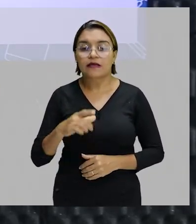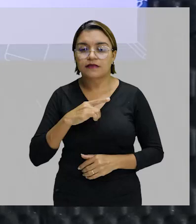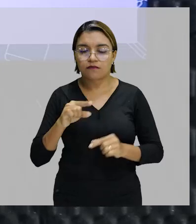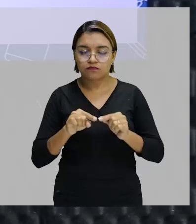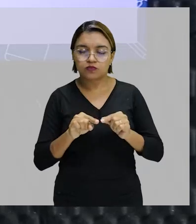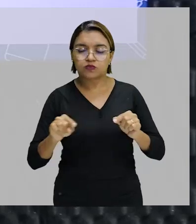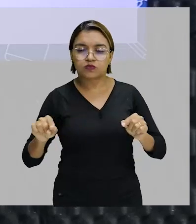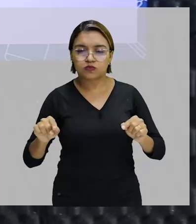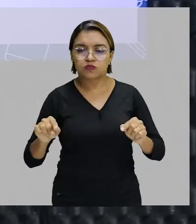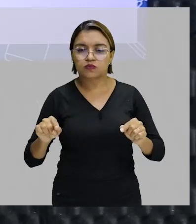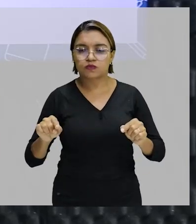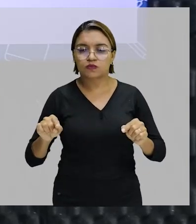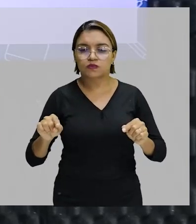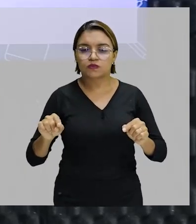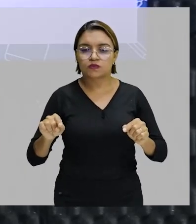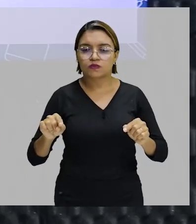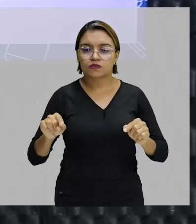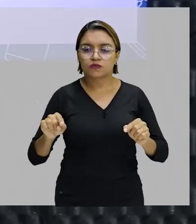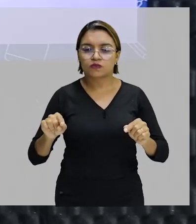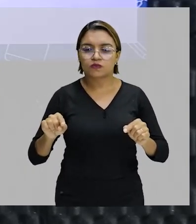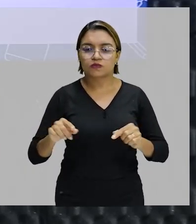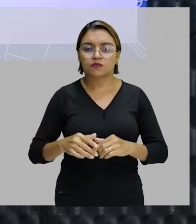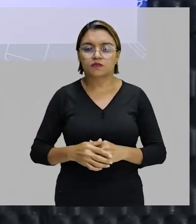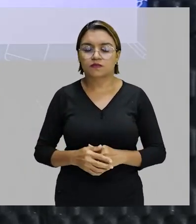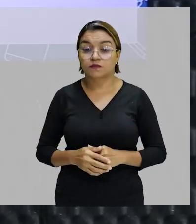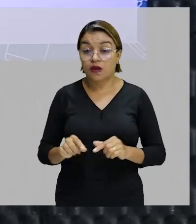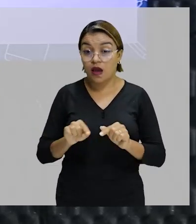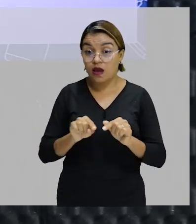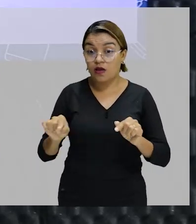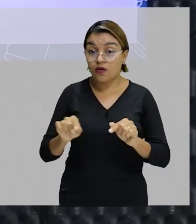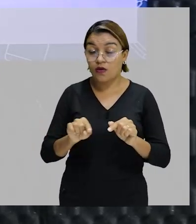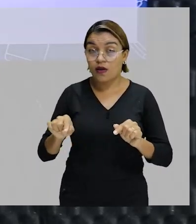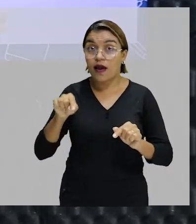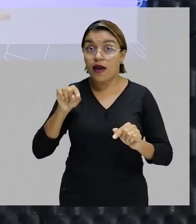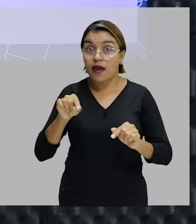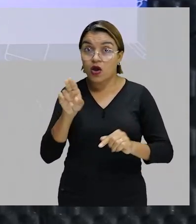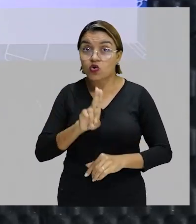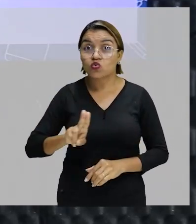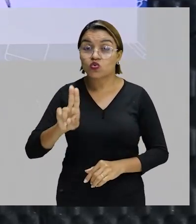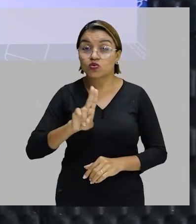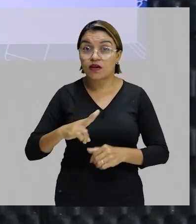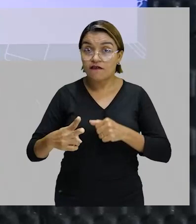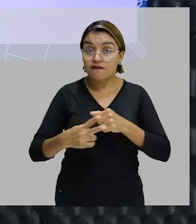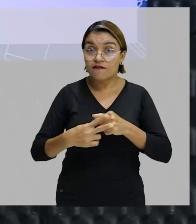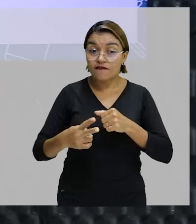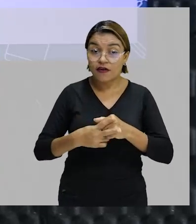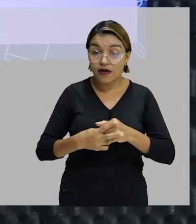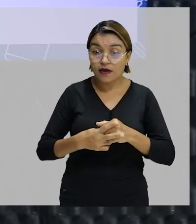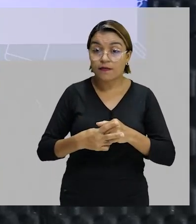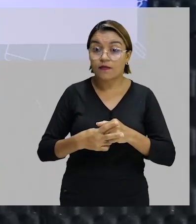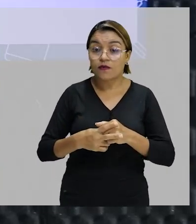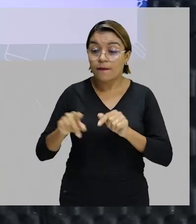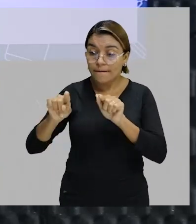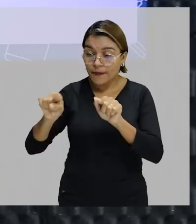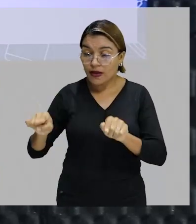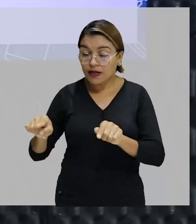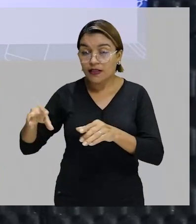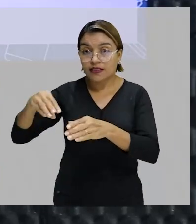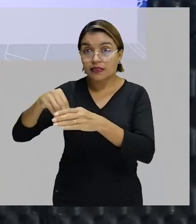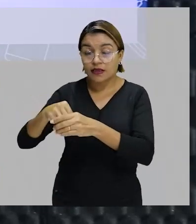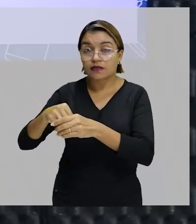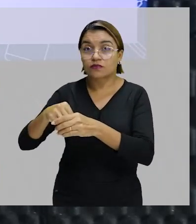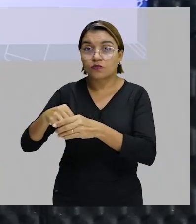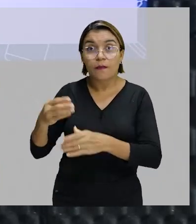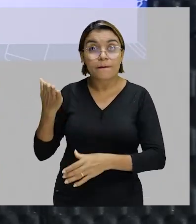espaço, before. O espaço é para você conjugar esse verbo que está entre parênteses no